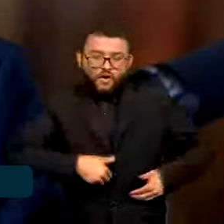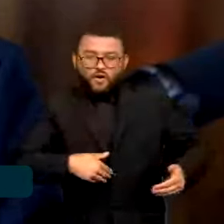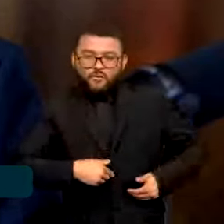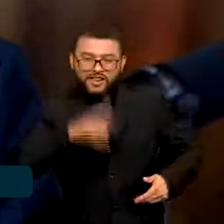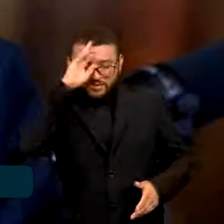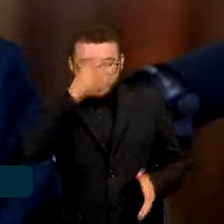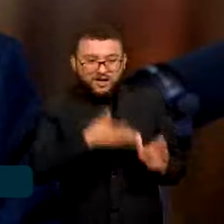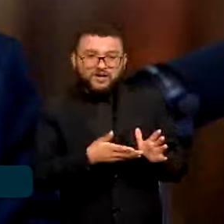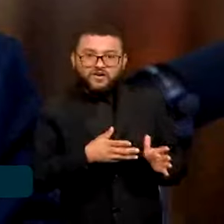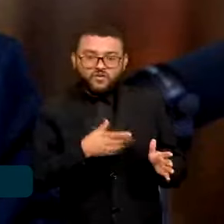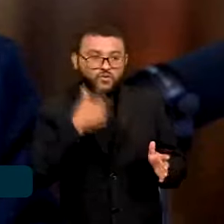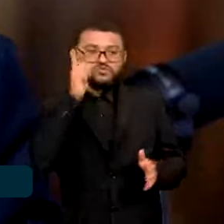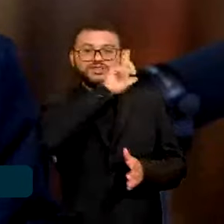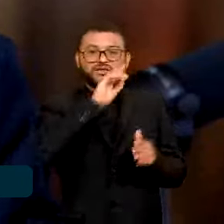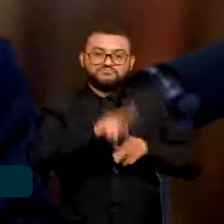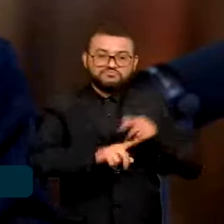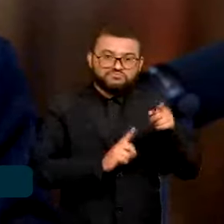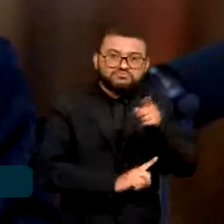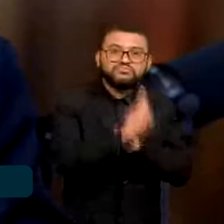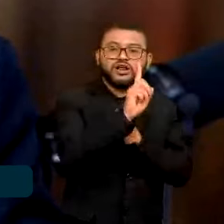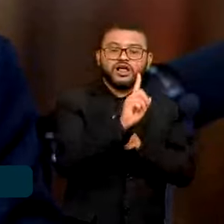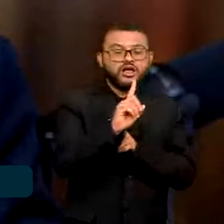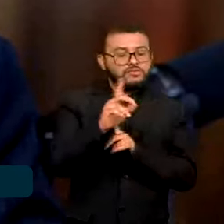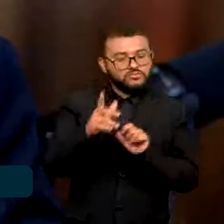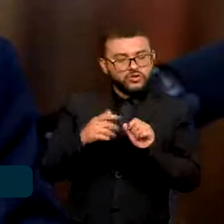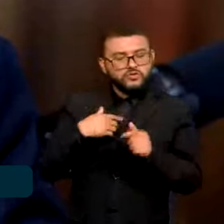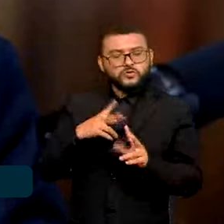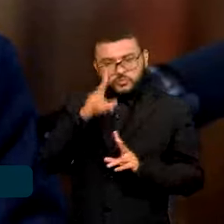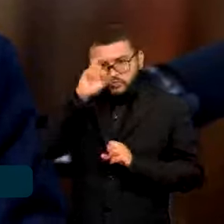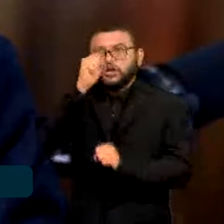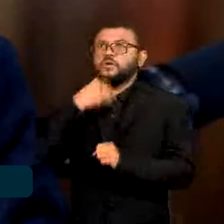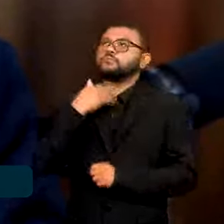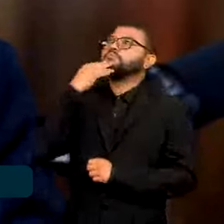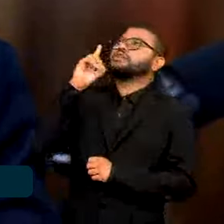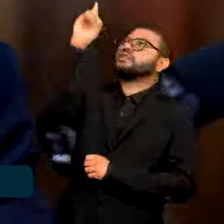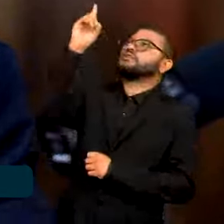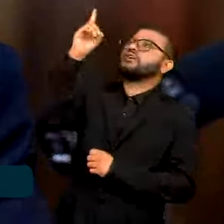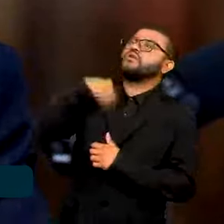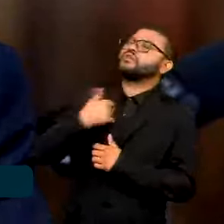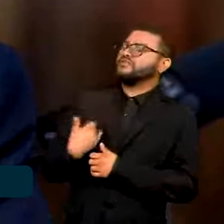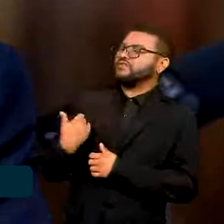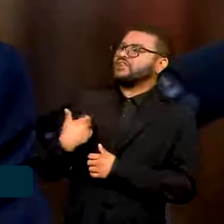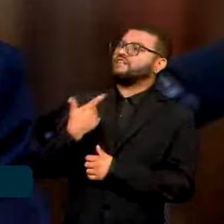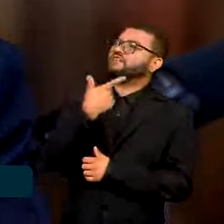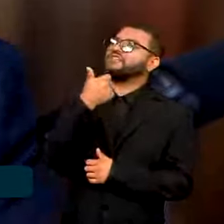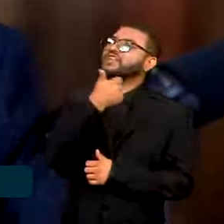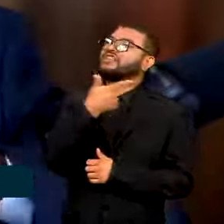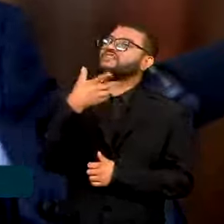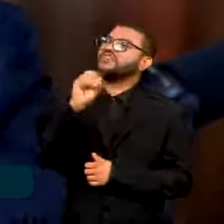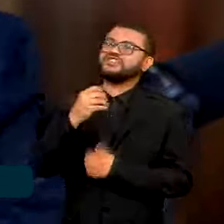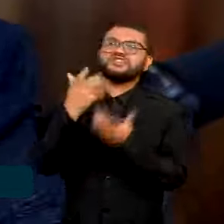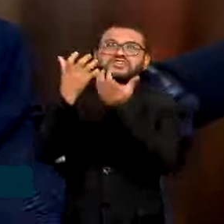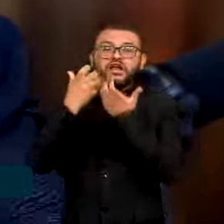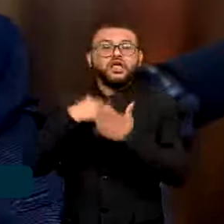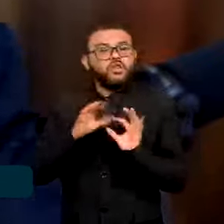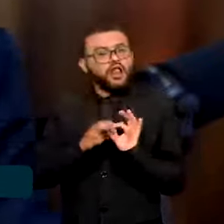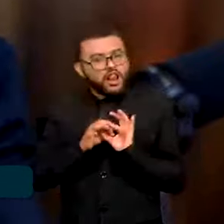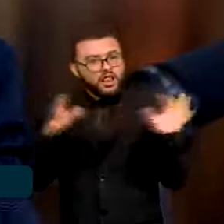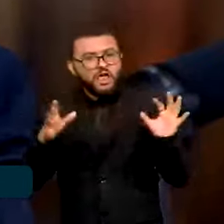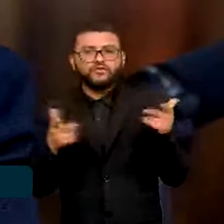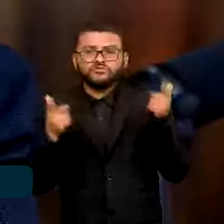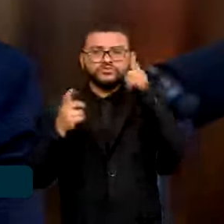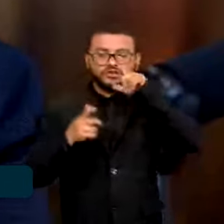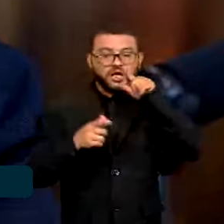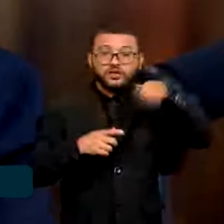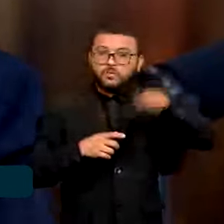me segura. E quando eu falo para Deus que eu quero ver 120 anos, é porque eu tenho disposição de fazer com que esse país, o